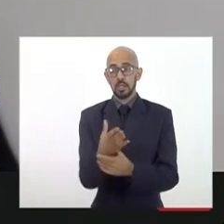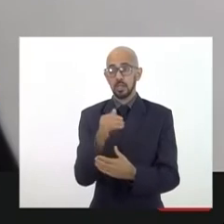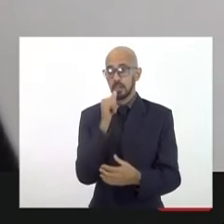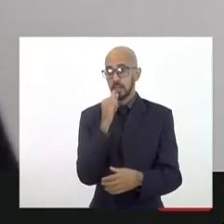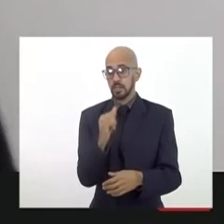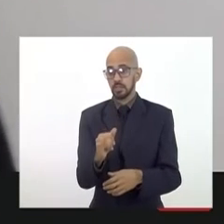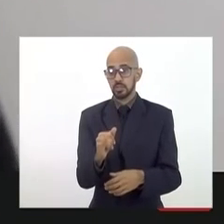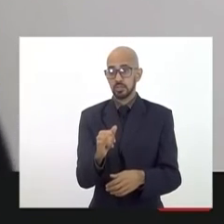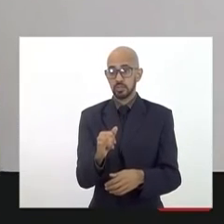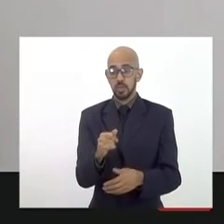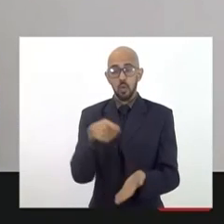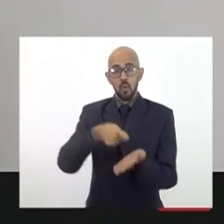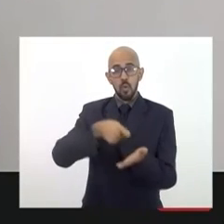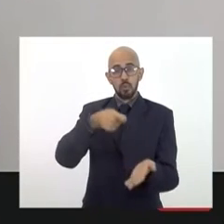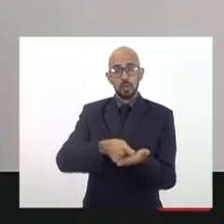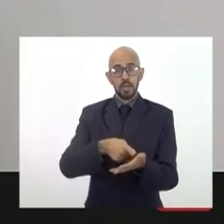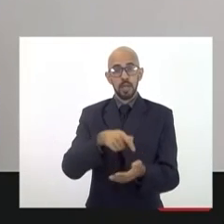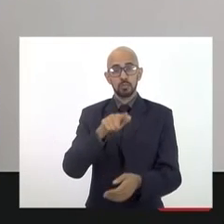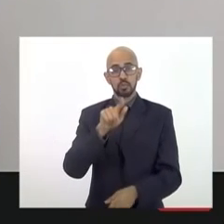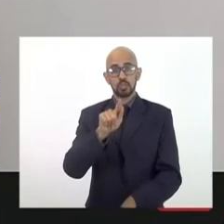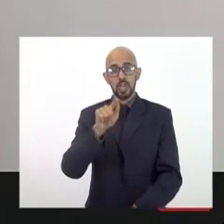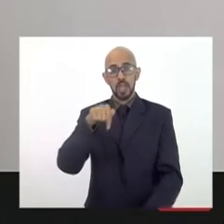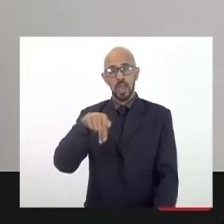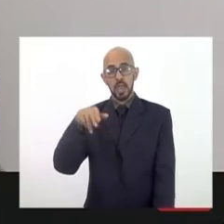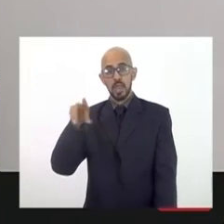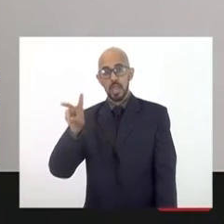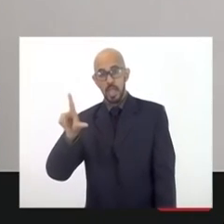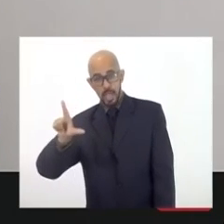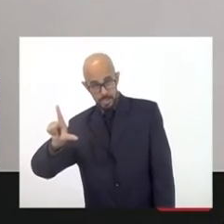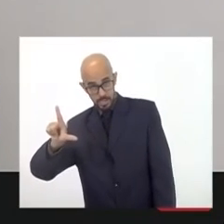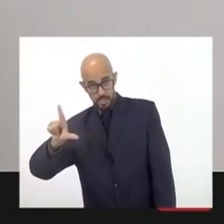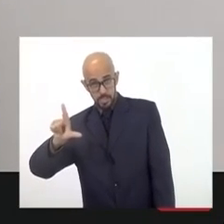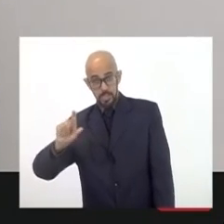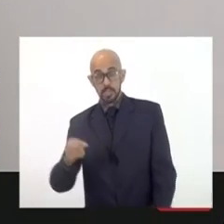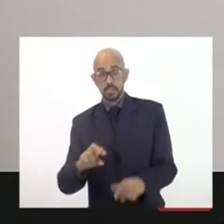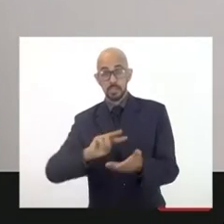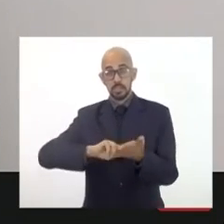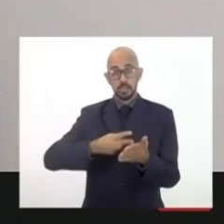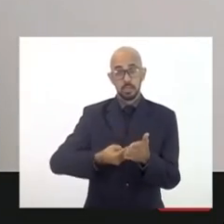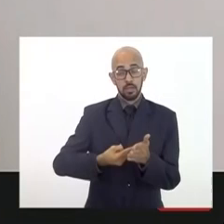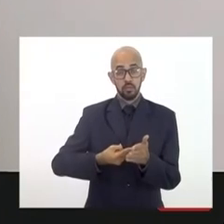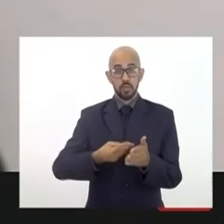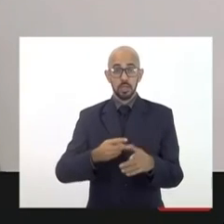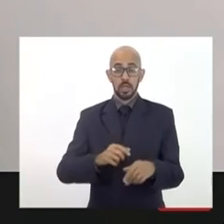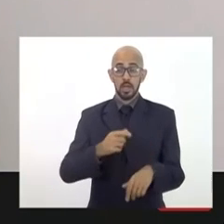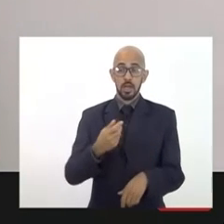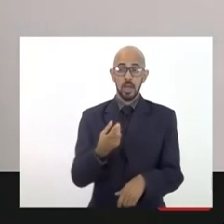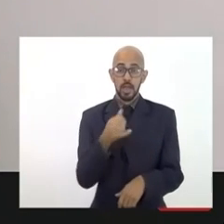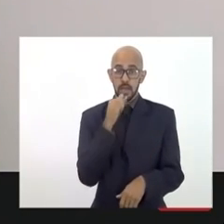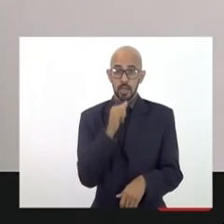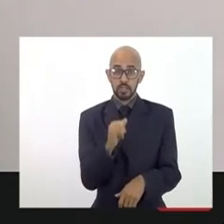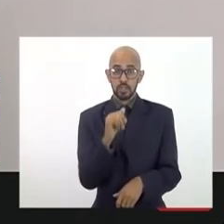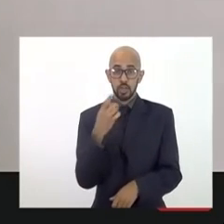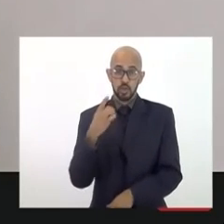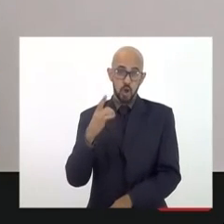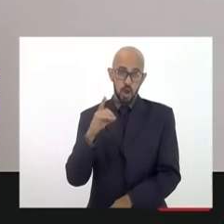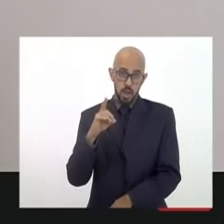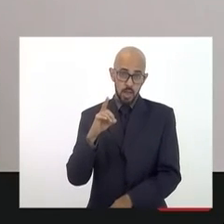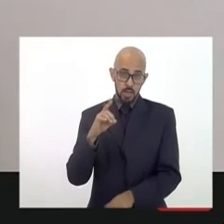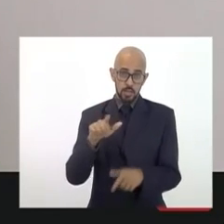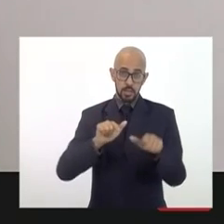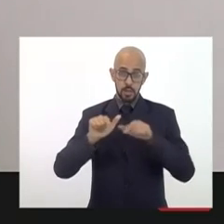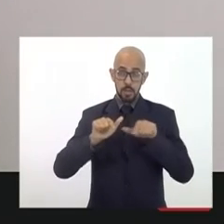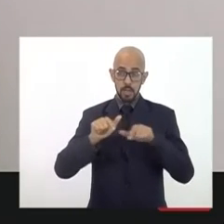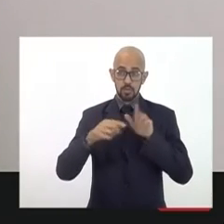alavancada compulsoriamente em GNL, ou seja, dolarizando a nossa energia elétrica, trabalhando em modelos